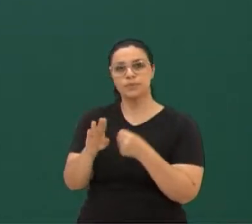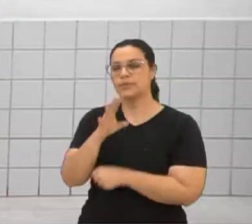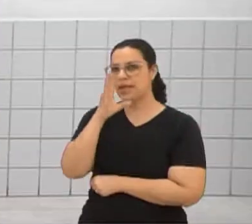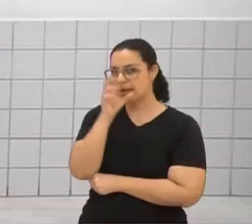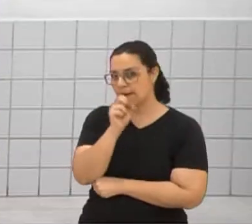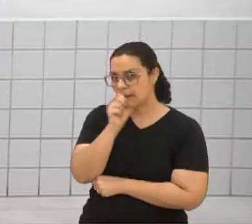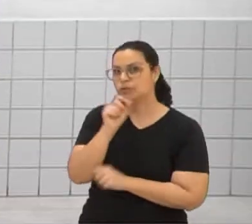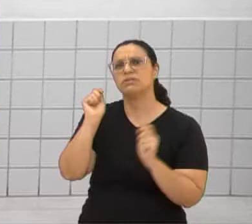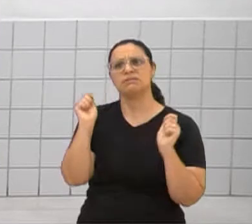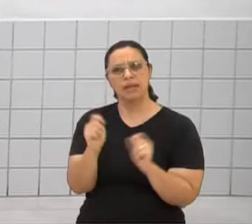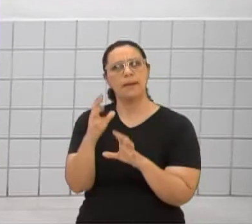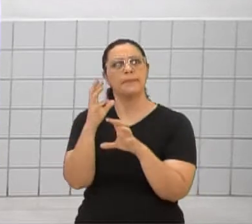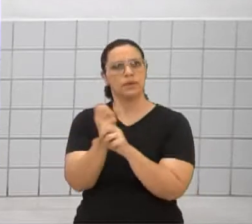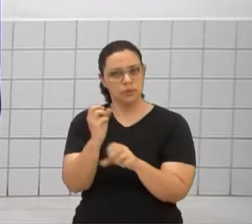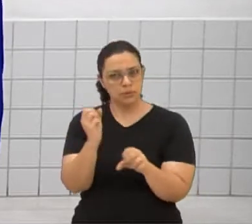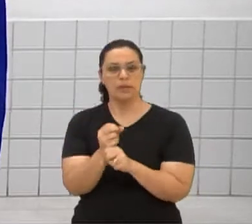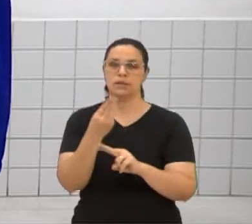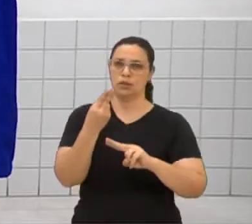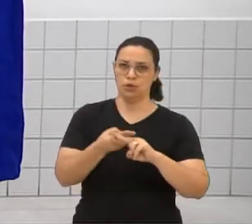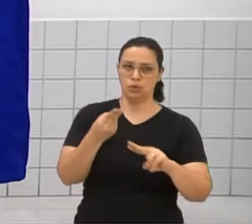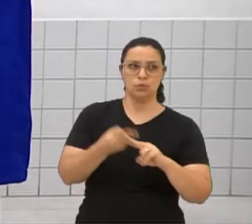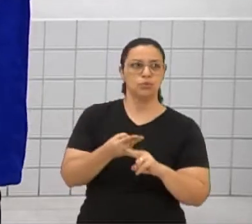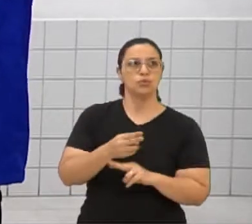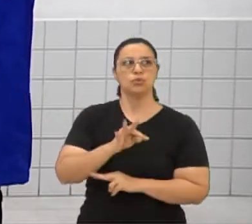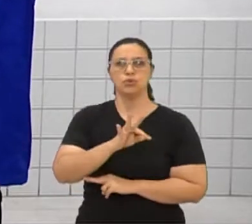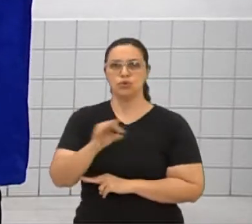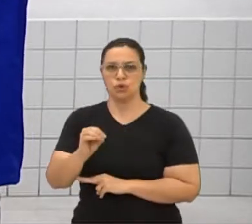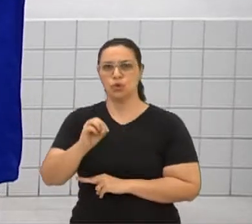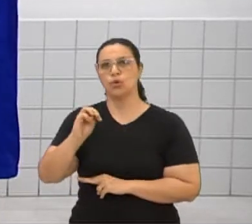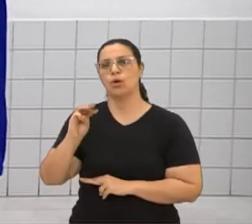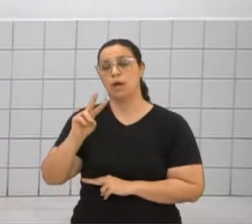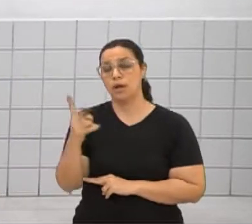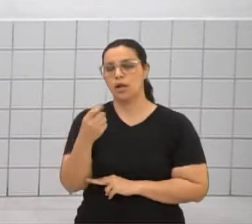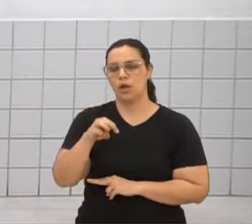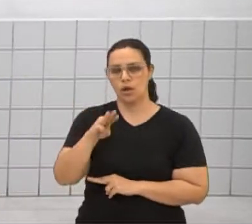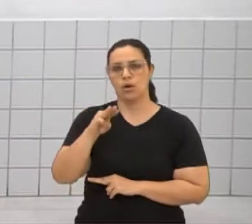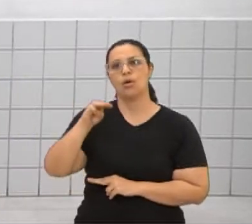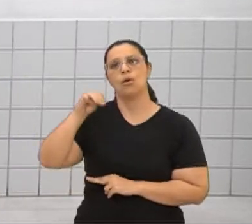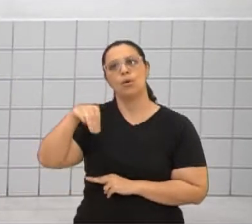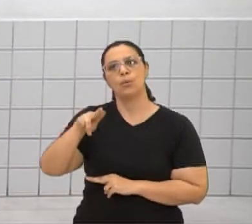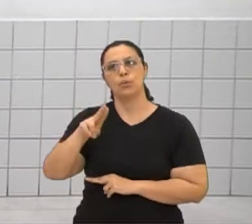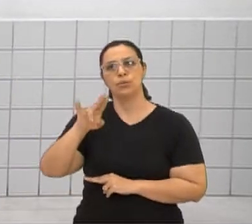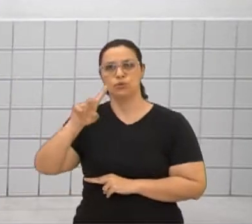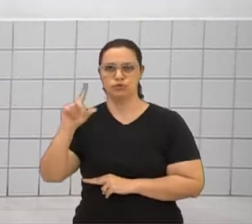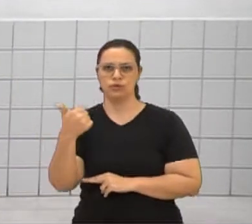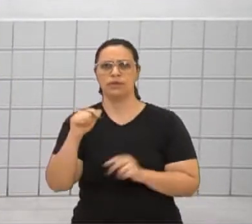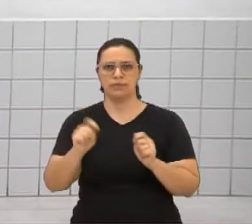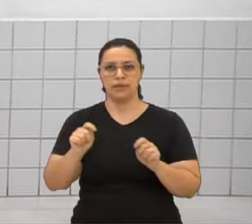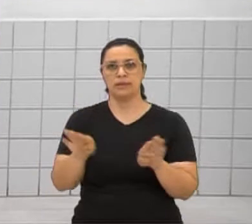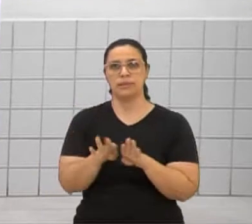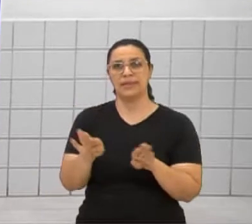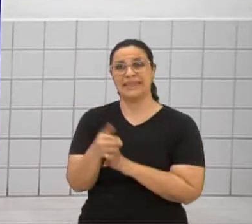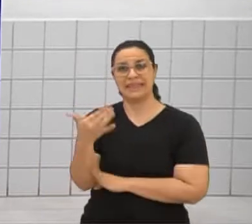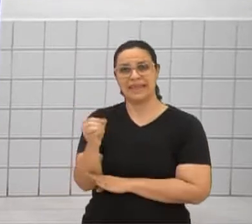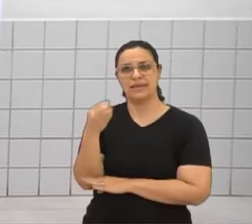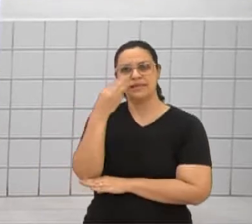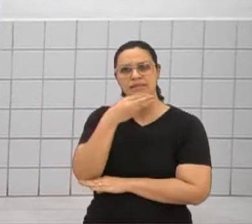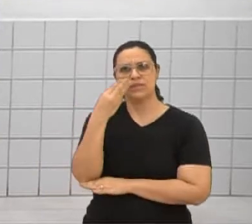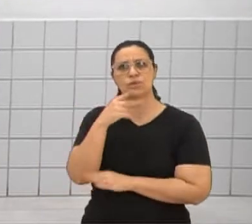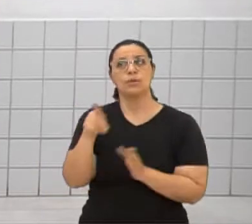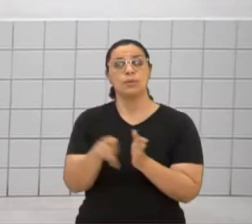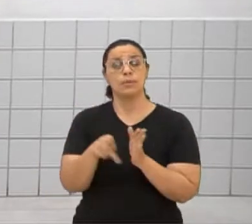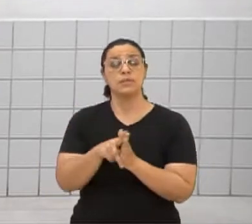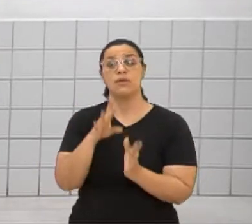laranja laranja da né então sempre observar como ele falou que é